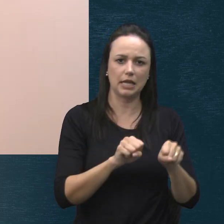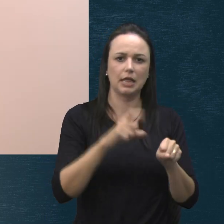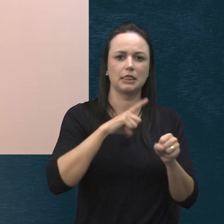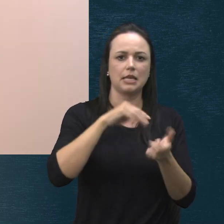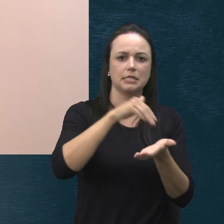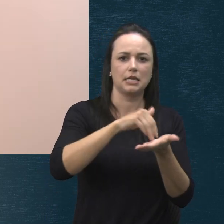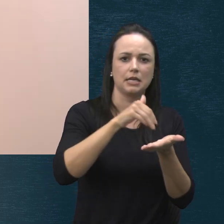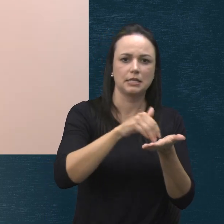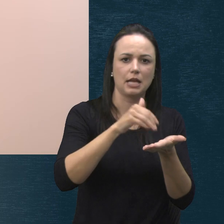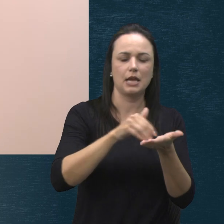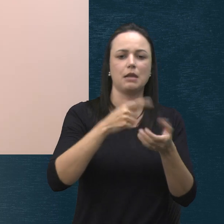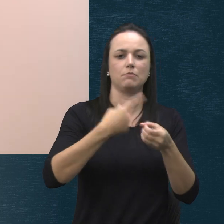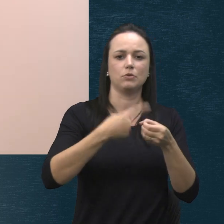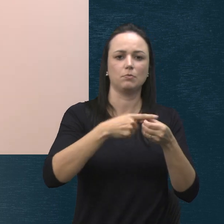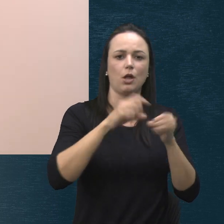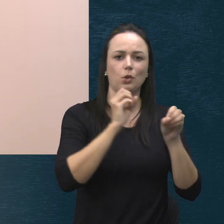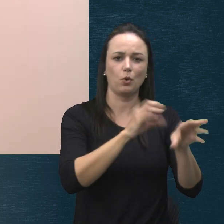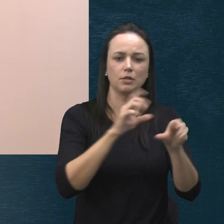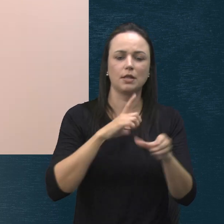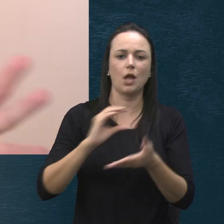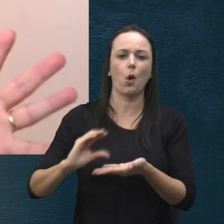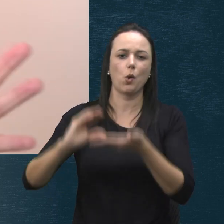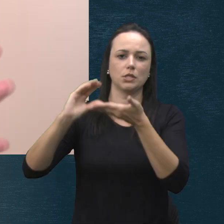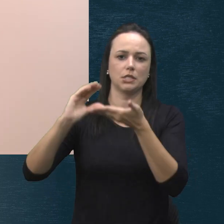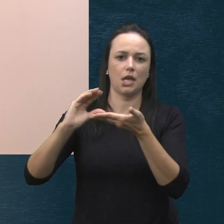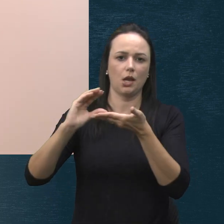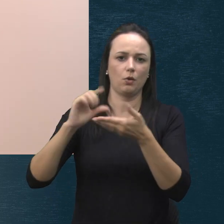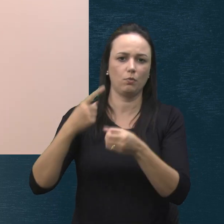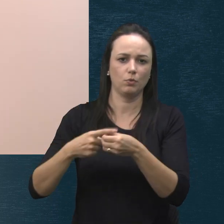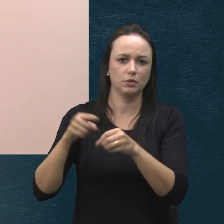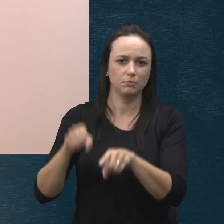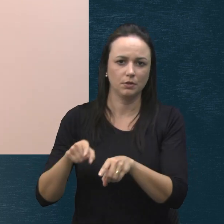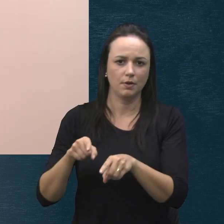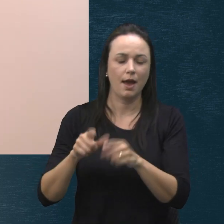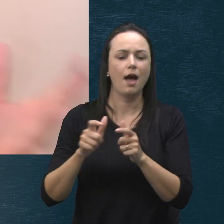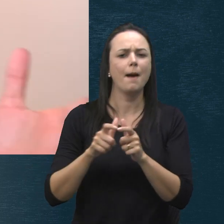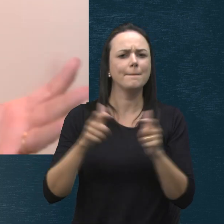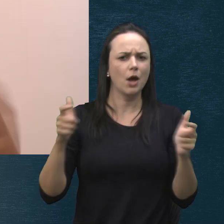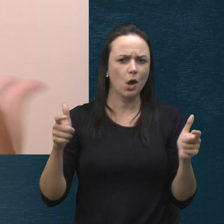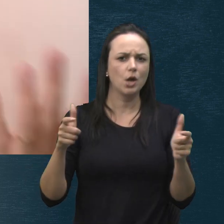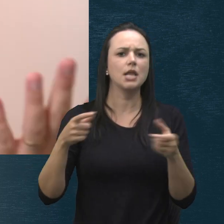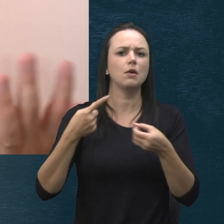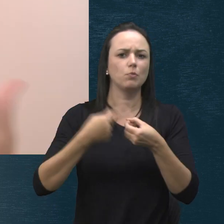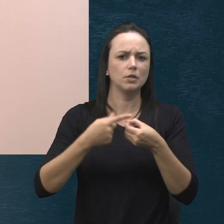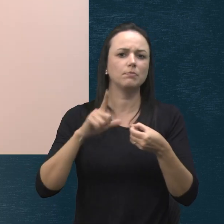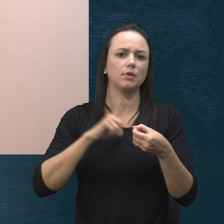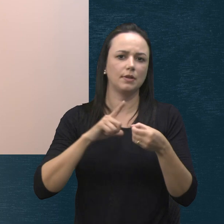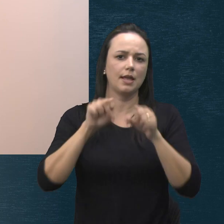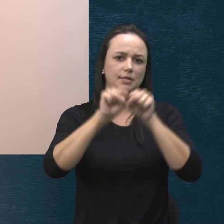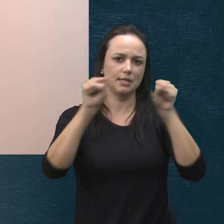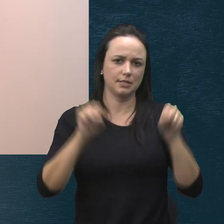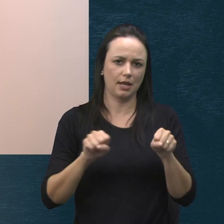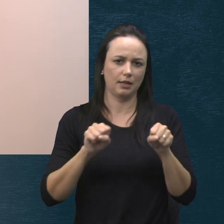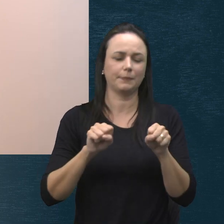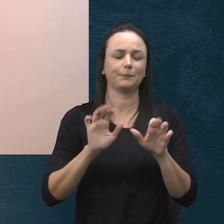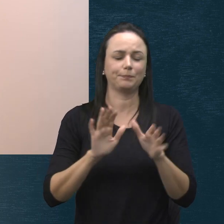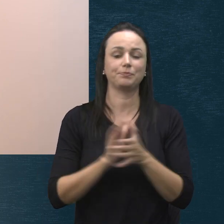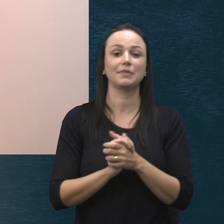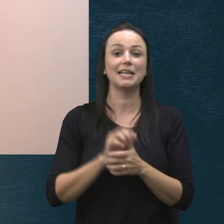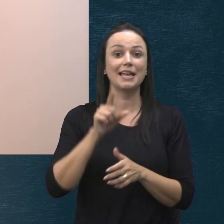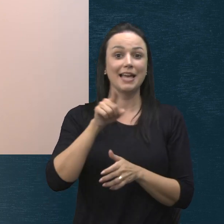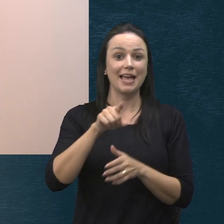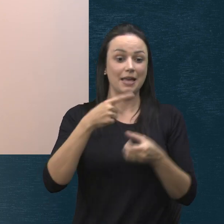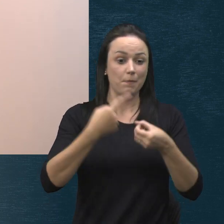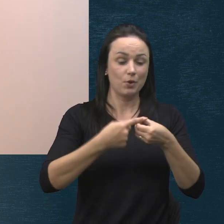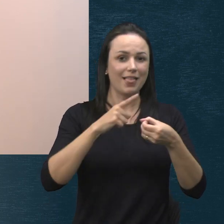Secretaria Municipal de Educação e Conselho Municipal. Grande parte dos municípios tem sistema, não sei qual é a proporção. Quando ele tem